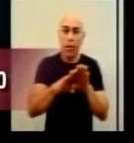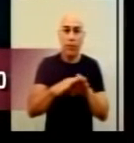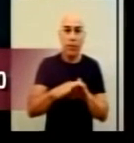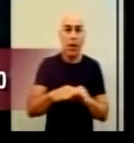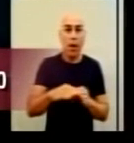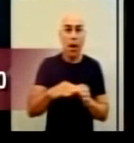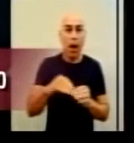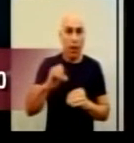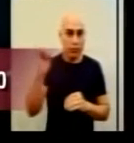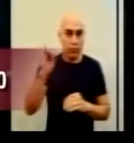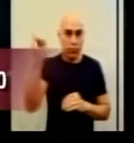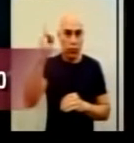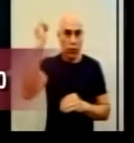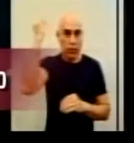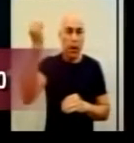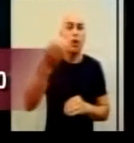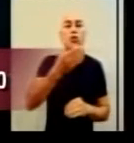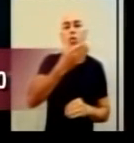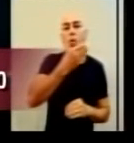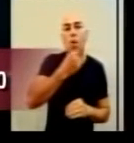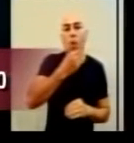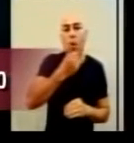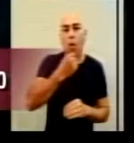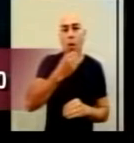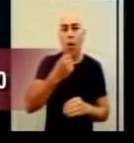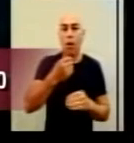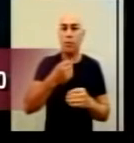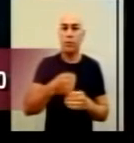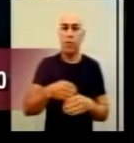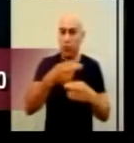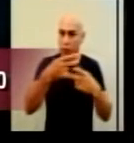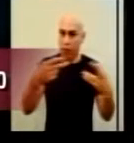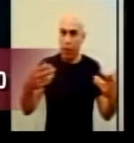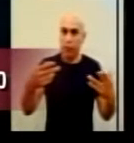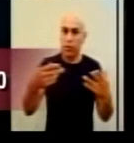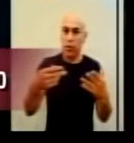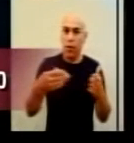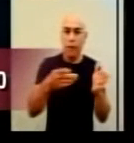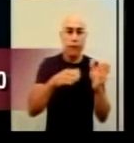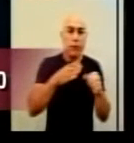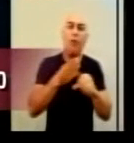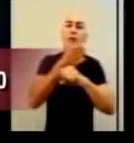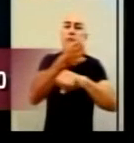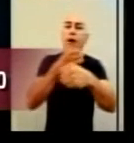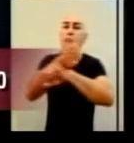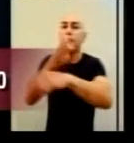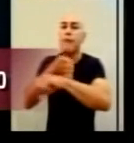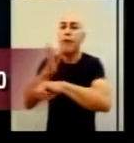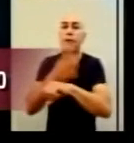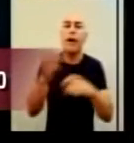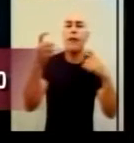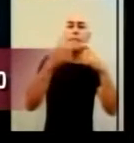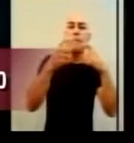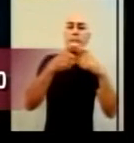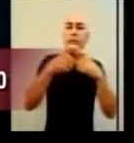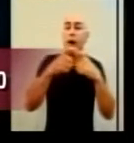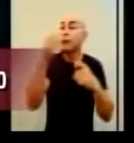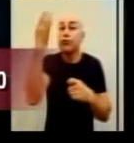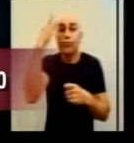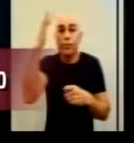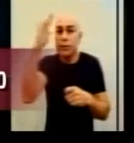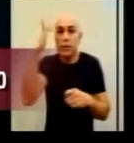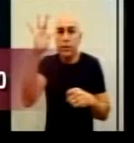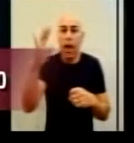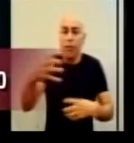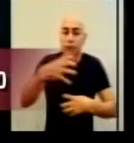assim, que tanto o sexo masculino, né, os homens, geralmente, eles não procuram muito os serviços de saúde. E muitas vezes nem sabem os diagnósticos